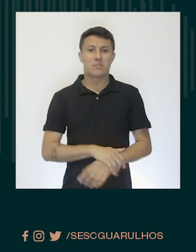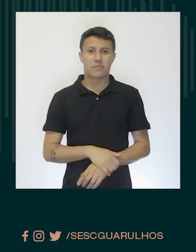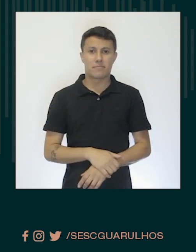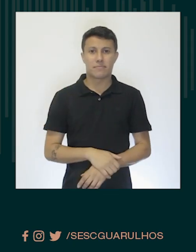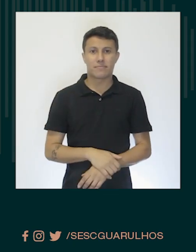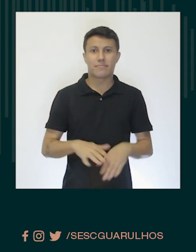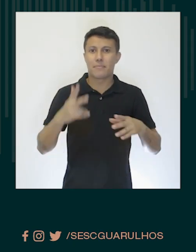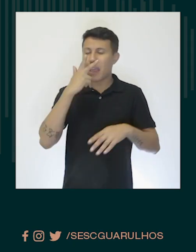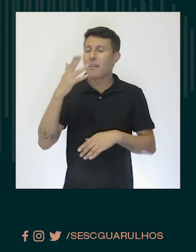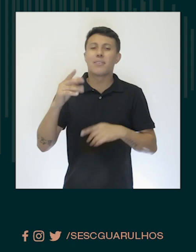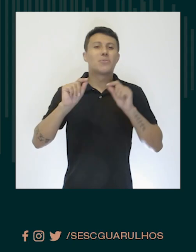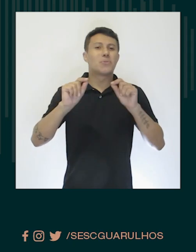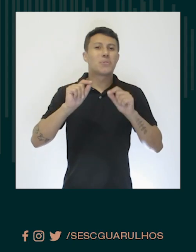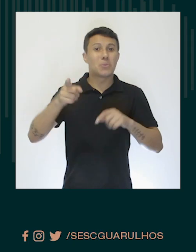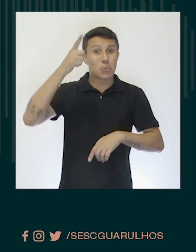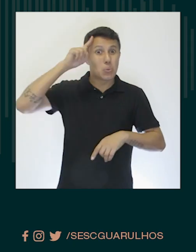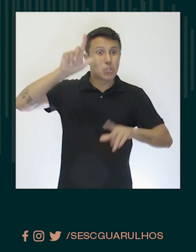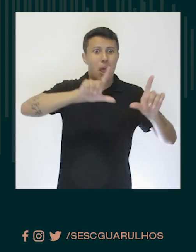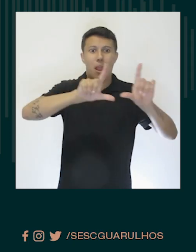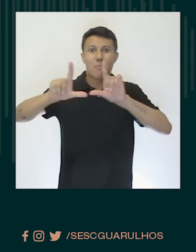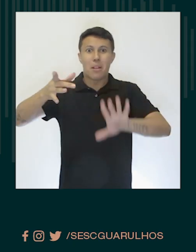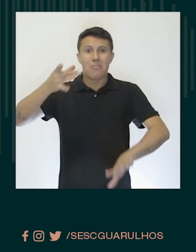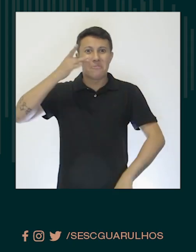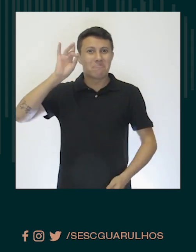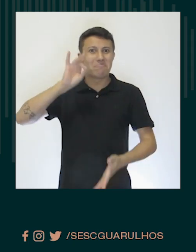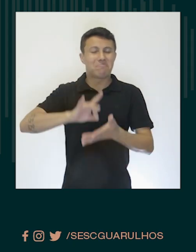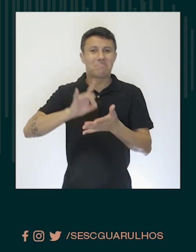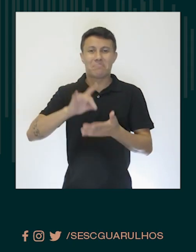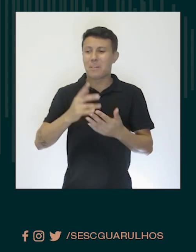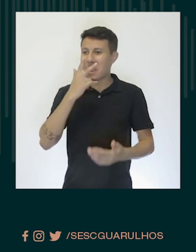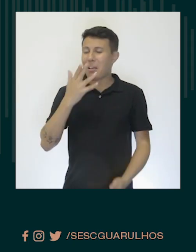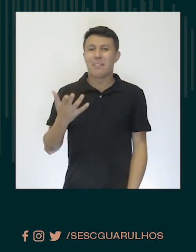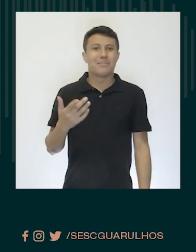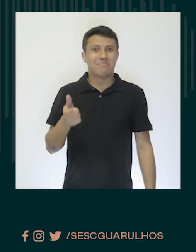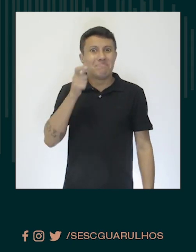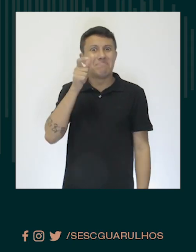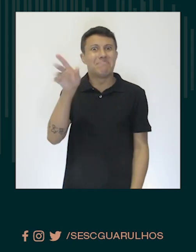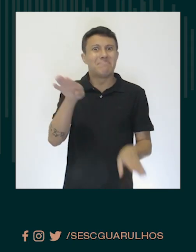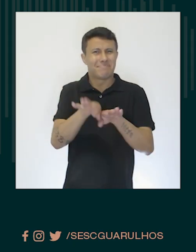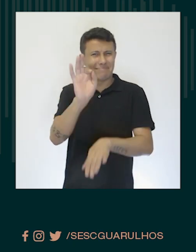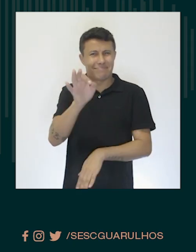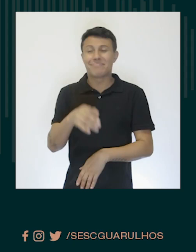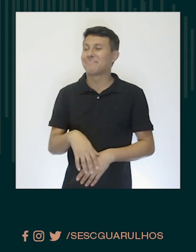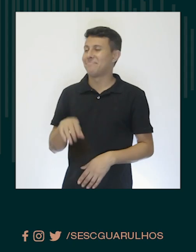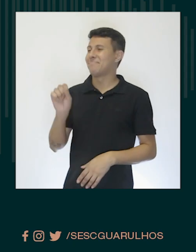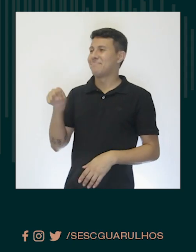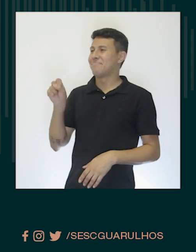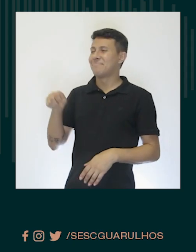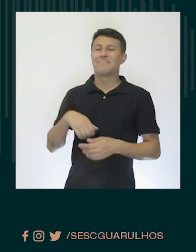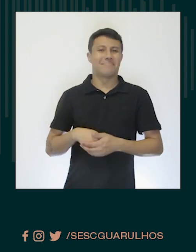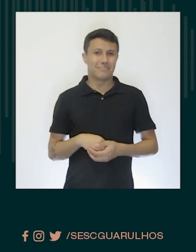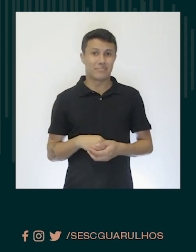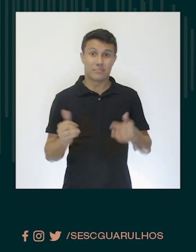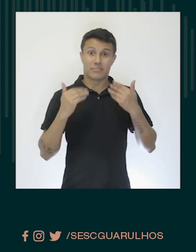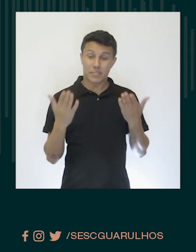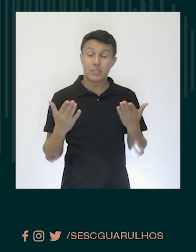se conhecendo no dia da exposição física, né? Isso é muito interessante, né? Sim. E aí